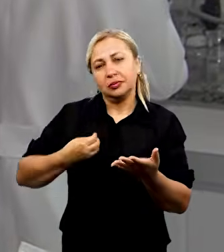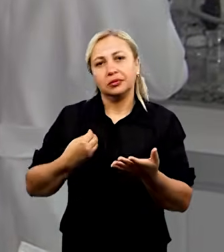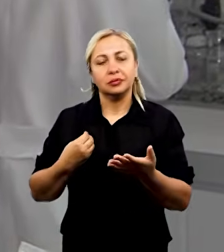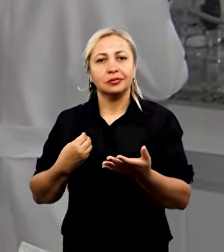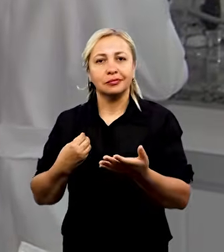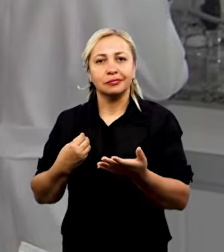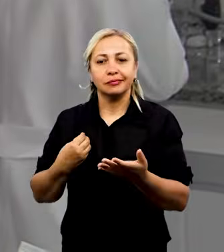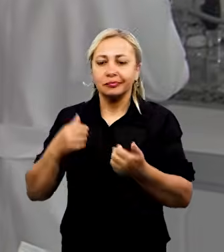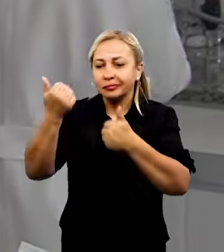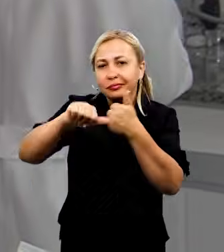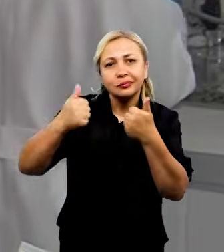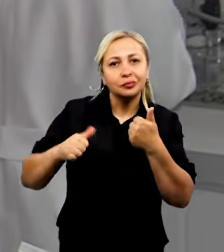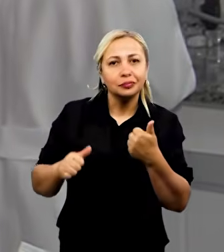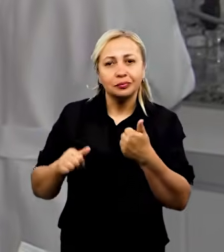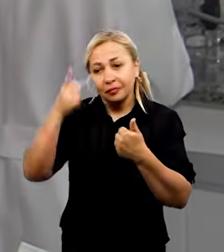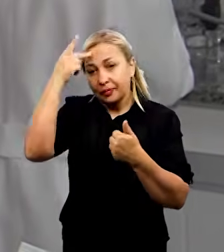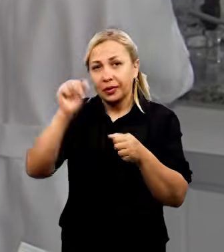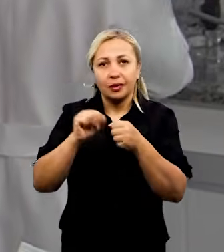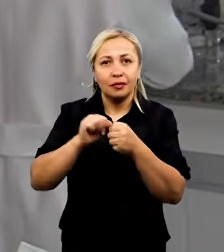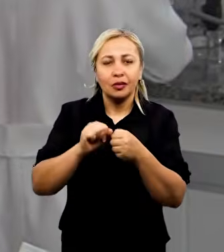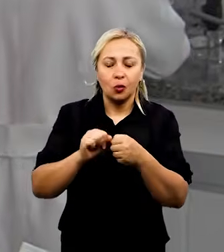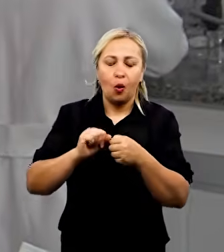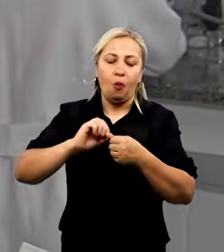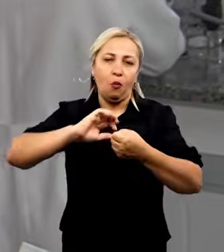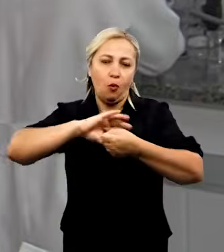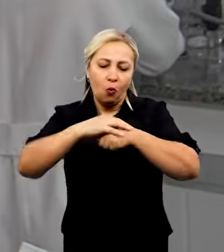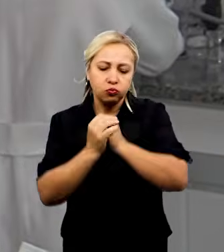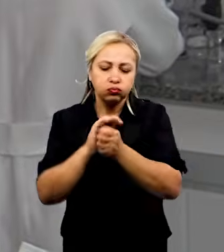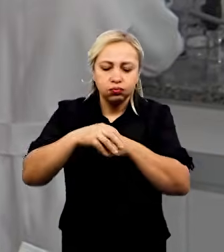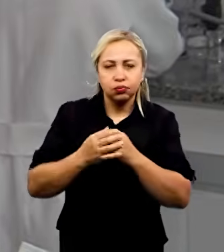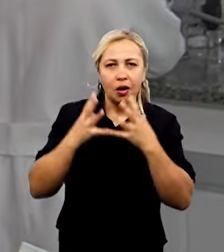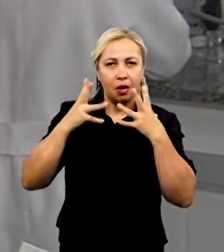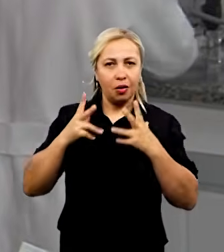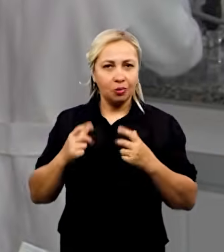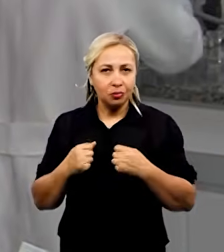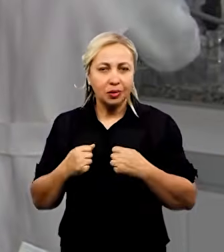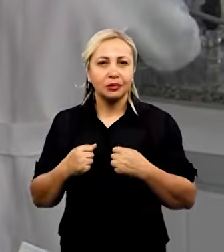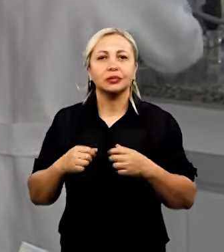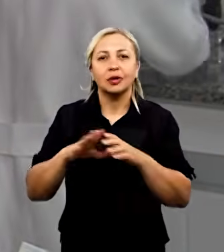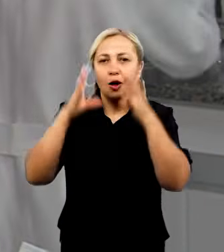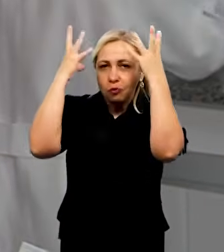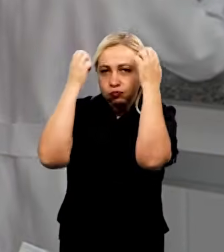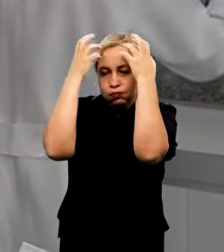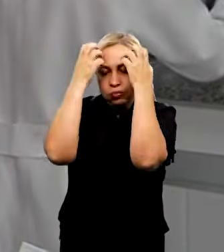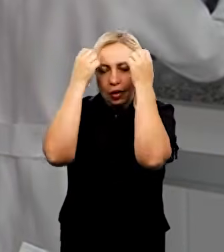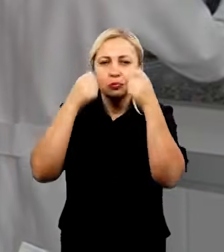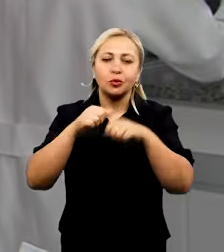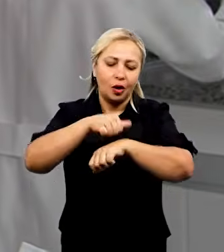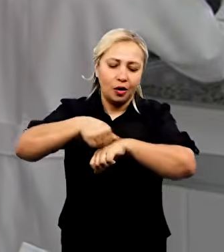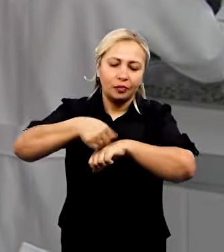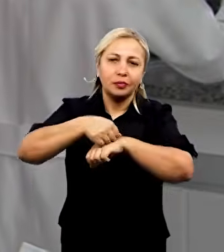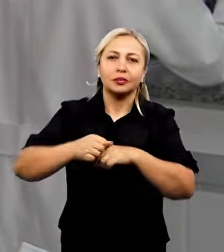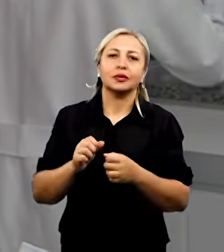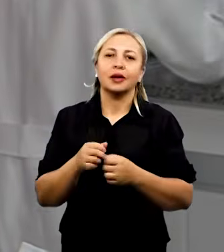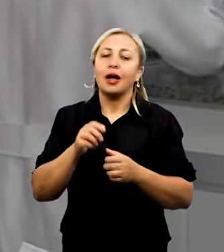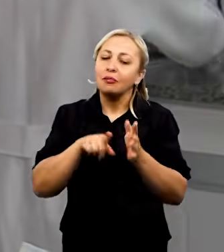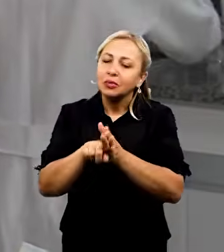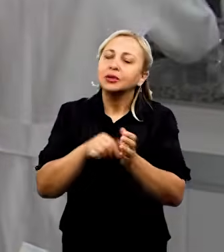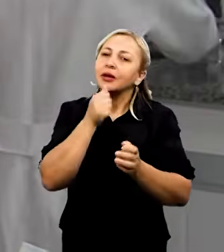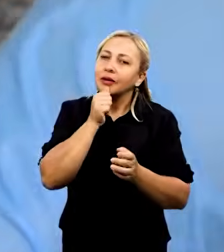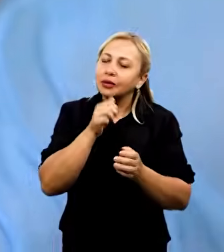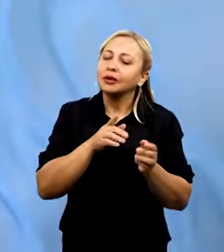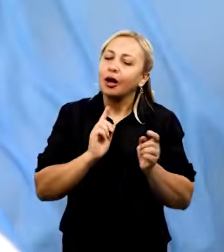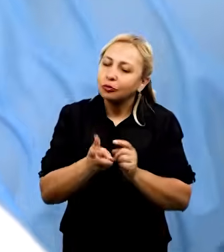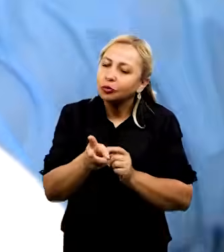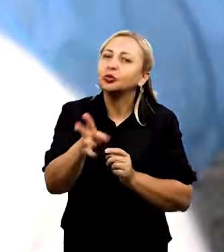hoje estamos avaliando para fazer o sabonete, o hidratante e o shampoo sólido. Essa pesquisa ainda está em